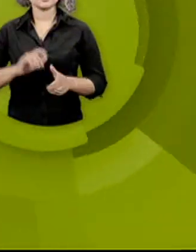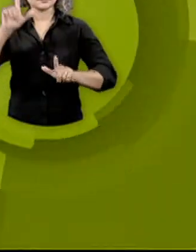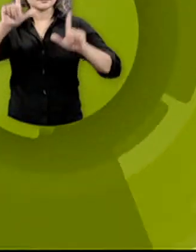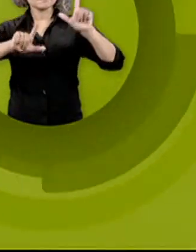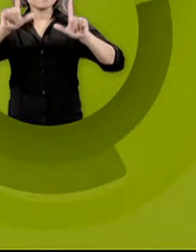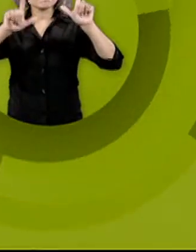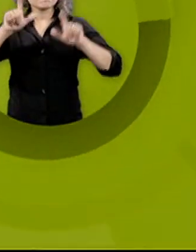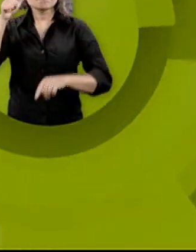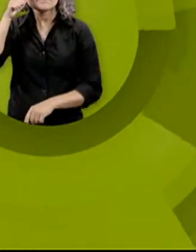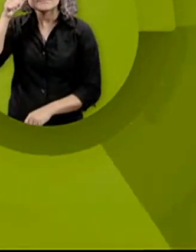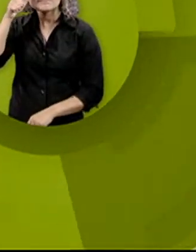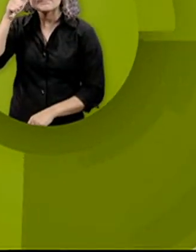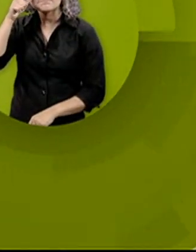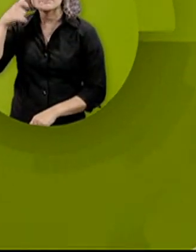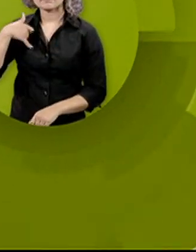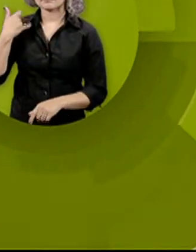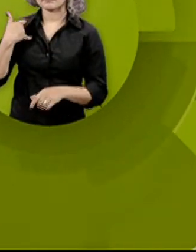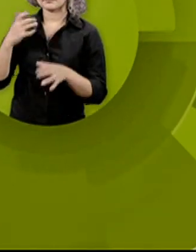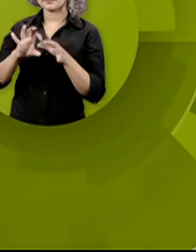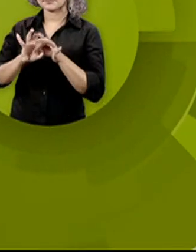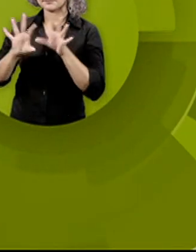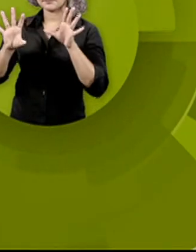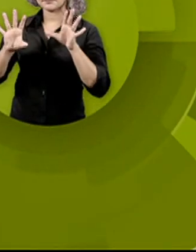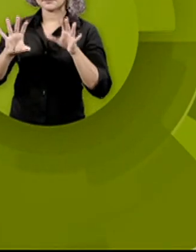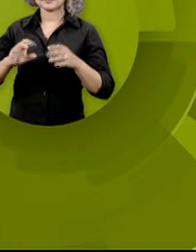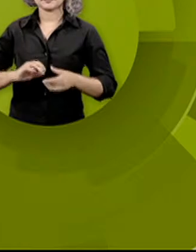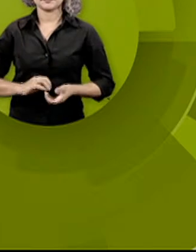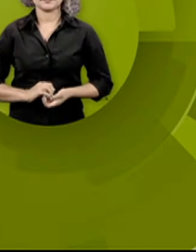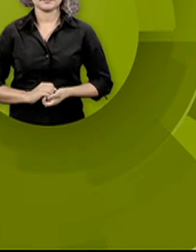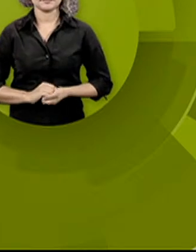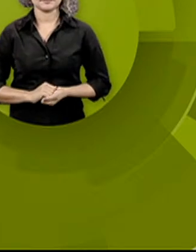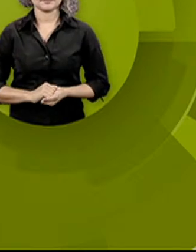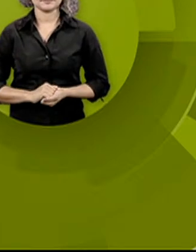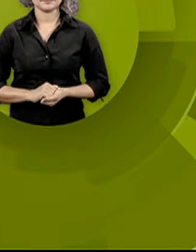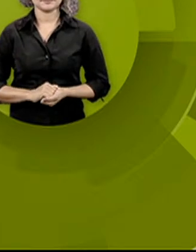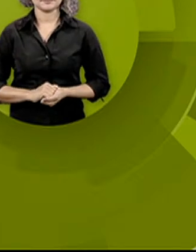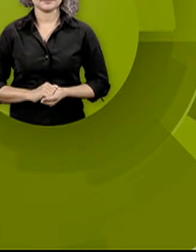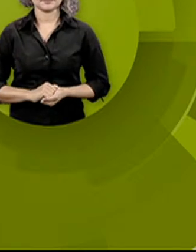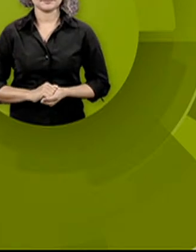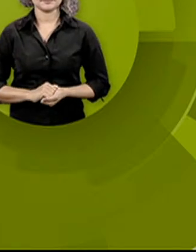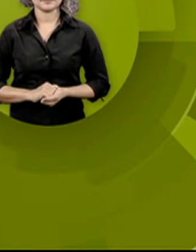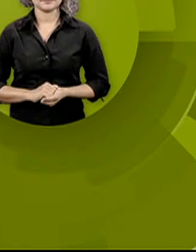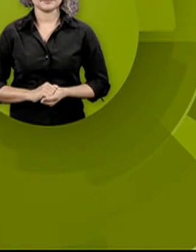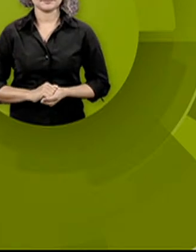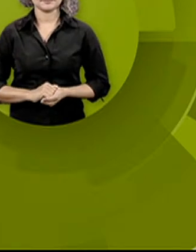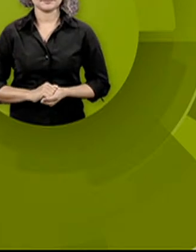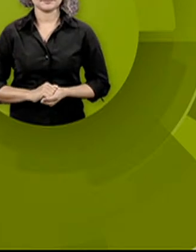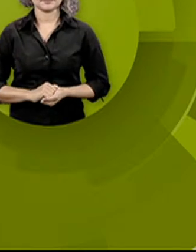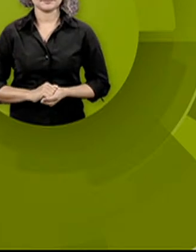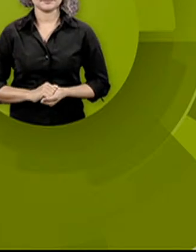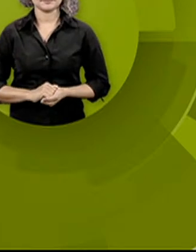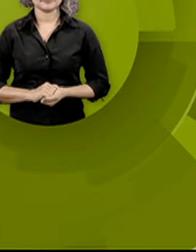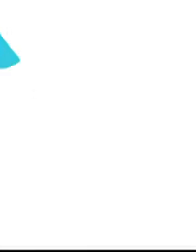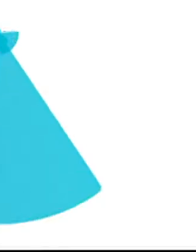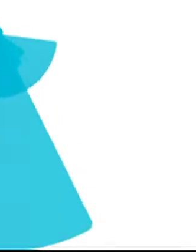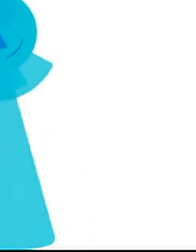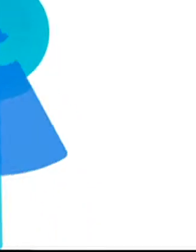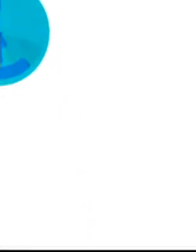Graduação Univesp, licenciatura em matemática. Este programa é livre para todos os públicos.